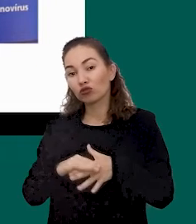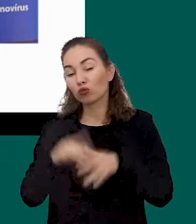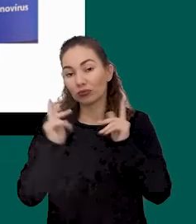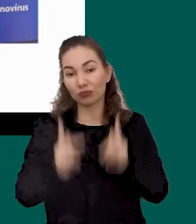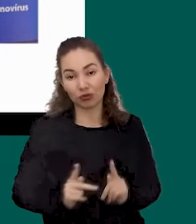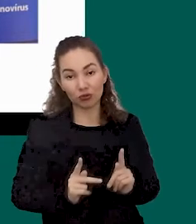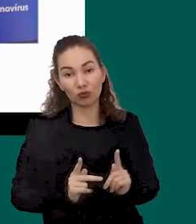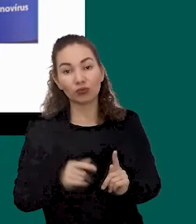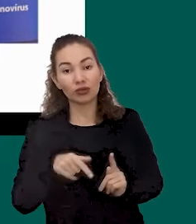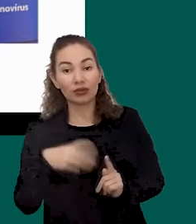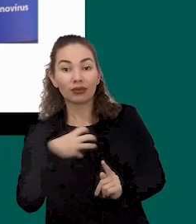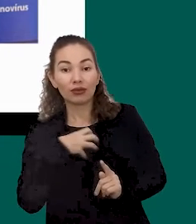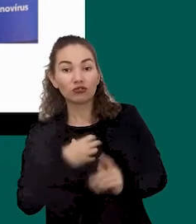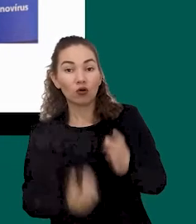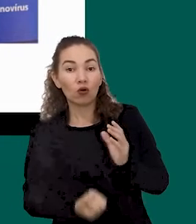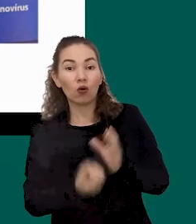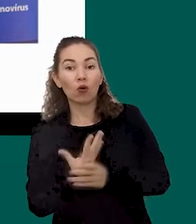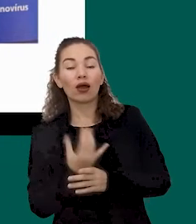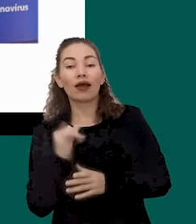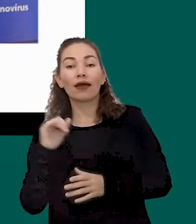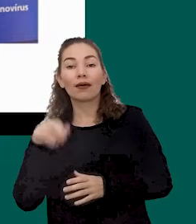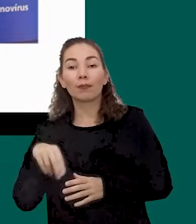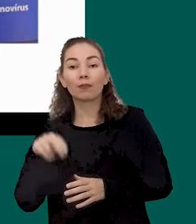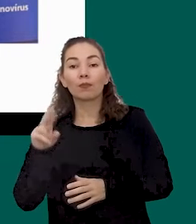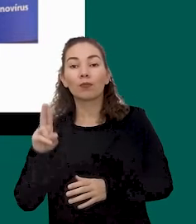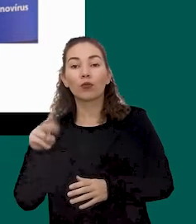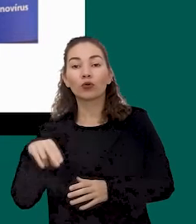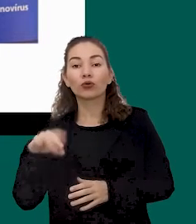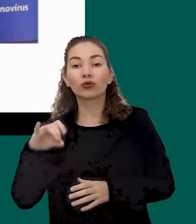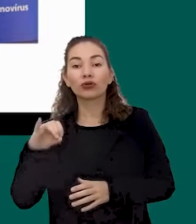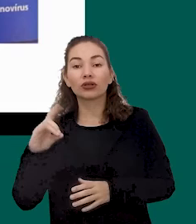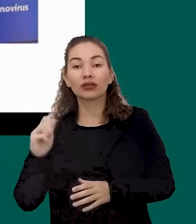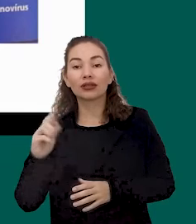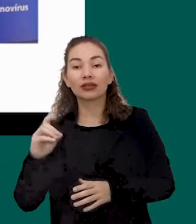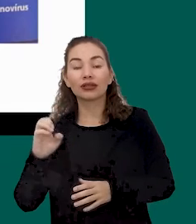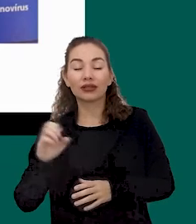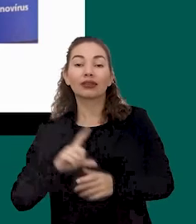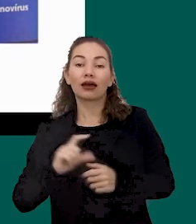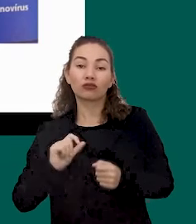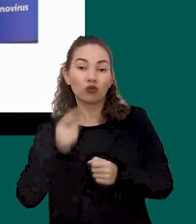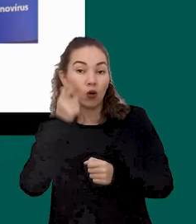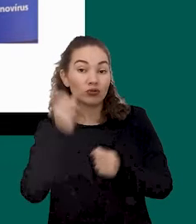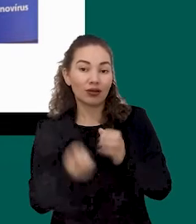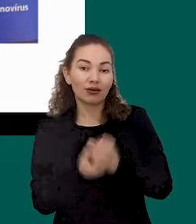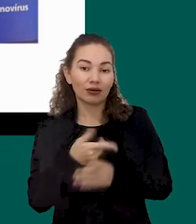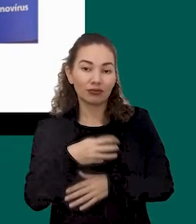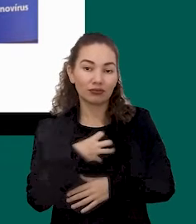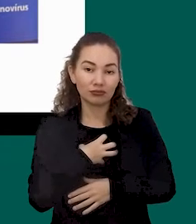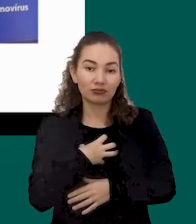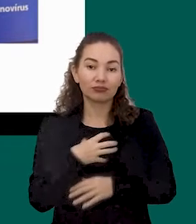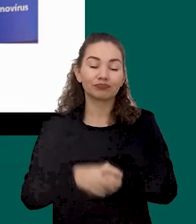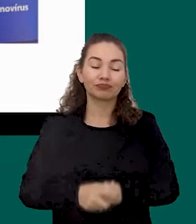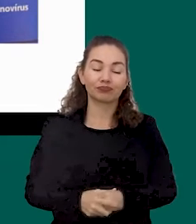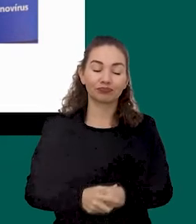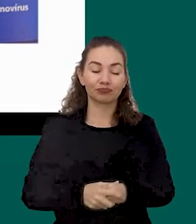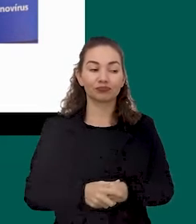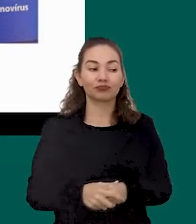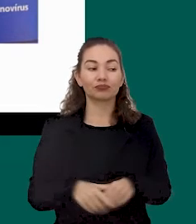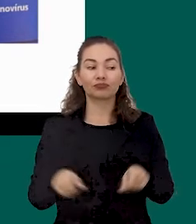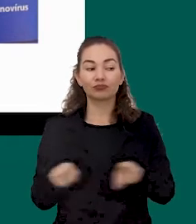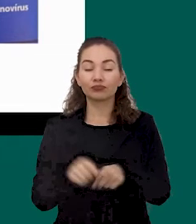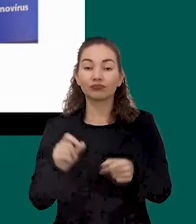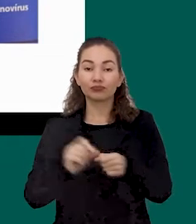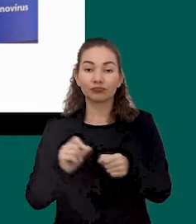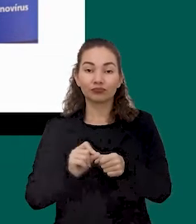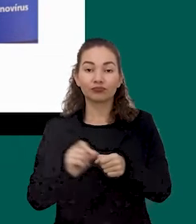humanos. E assim eu consigo gerar uma imunidade cruzada ao SARS-CoV-2, por exemplo, tá? A favor, é uma técnica segura, que é realizada